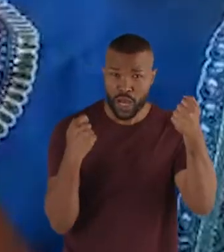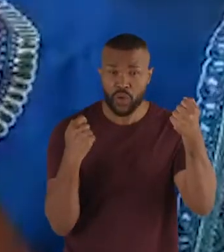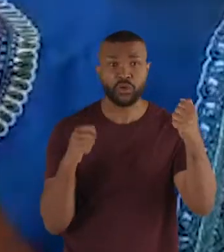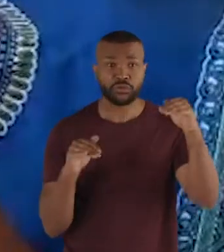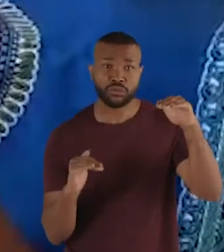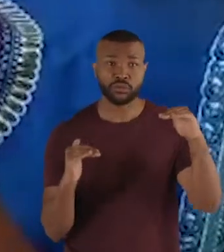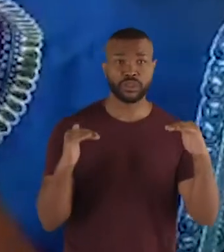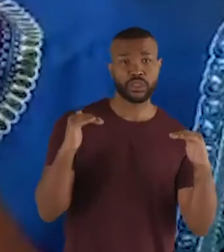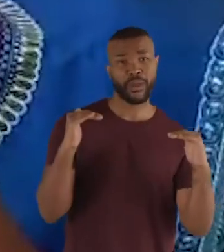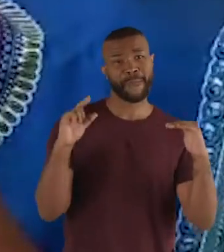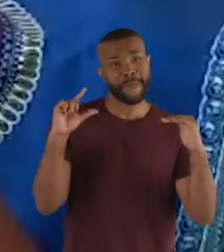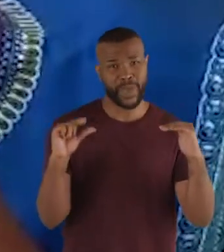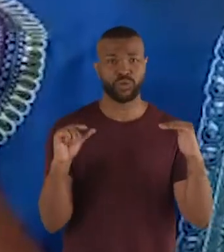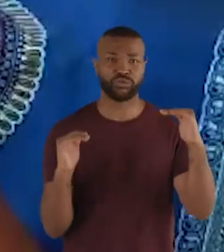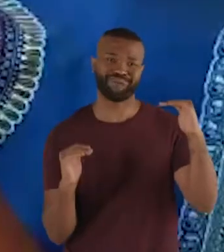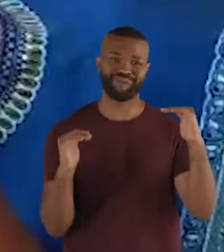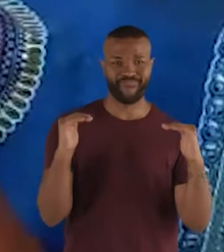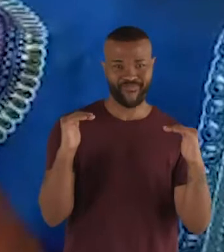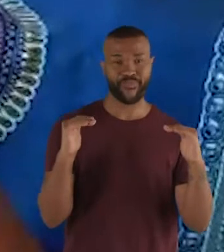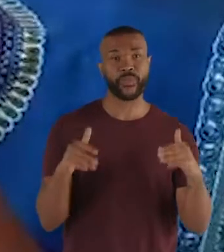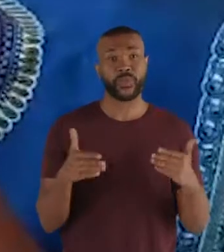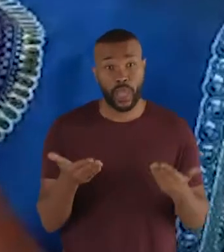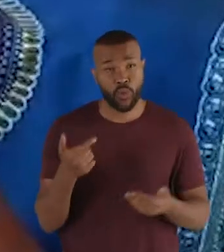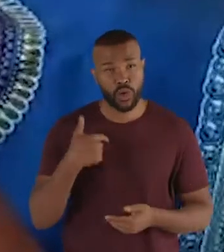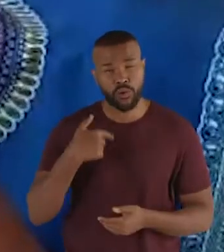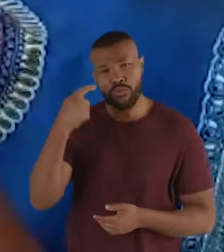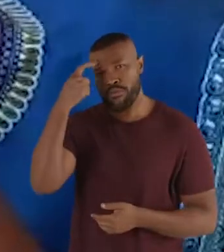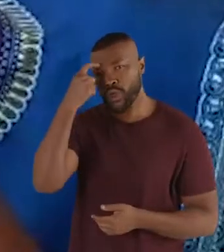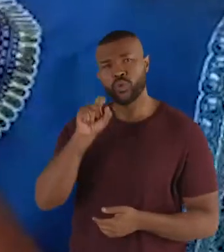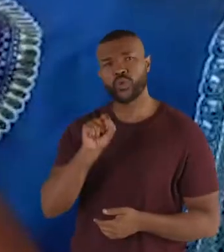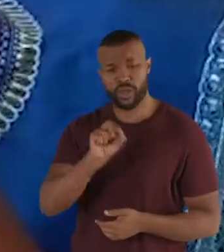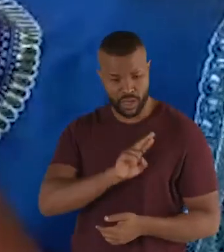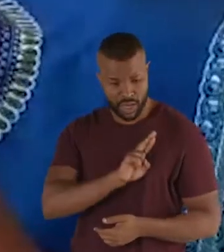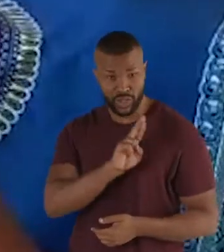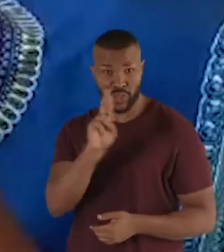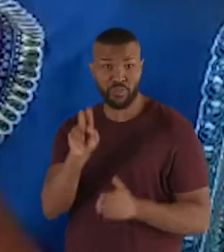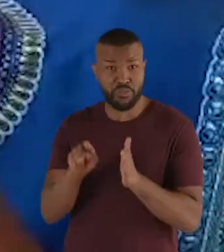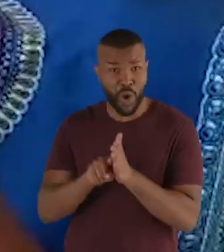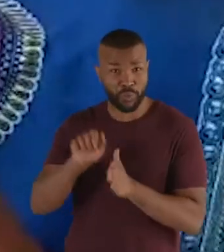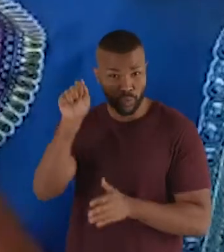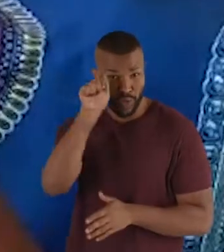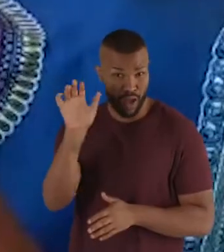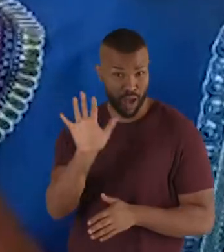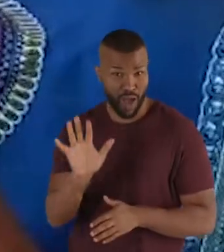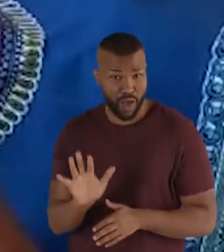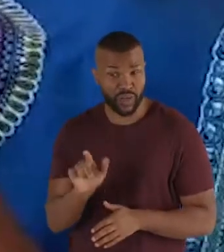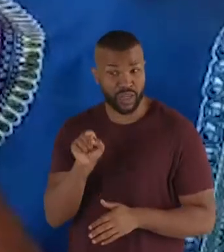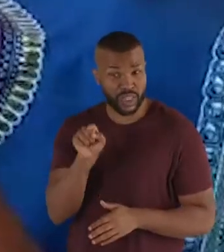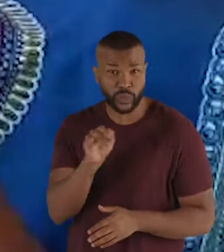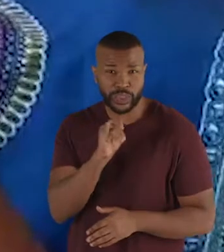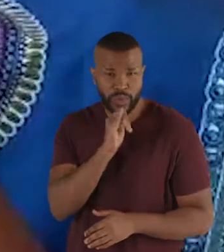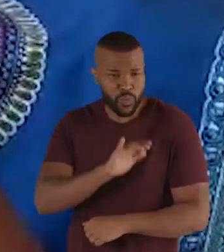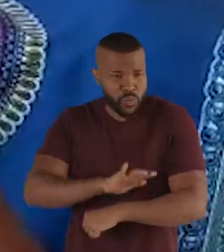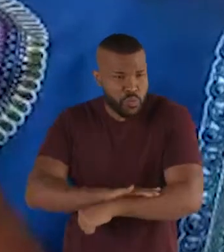negros seria atualmente bem menor. Penso ainda que as religiões de matriz africana